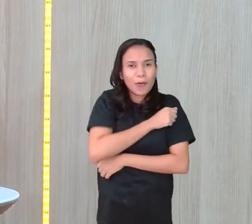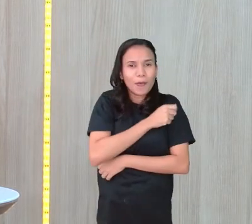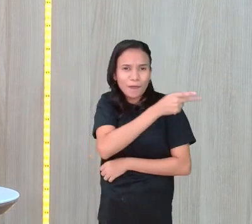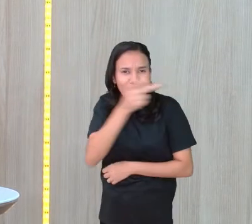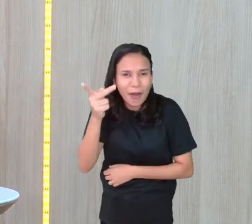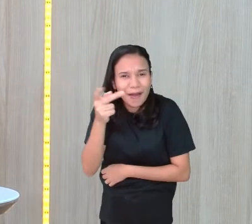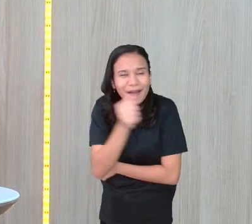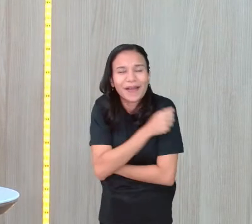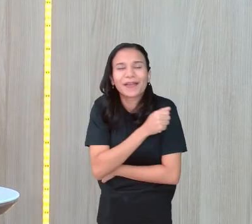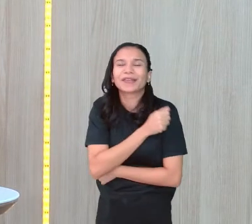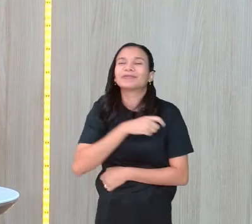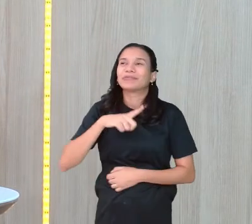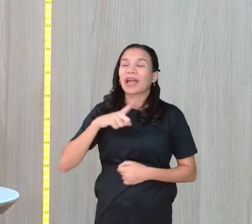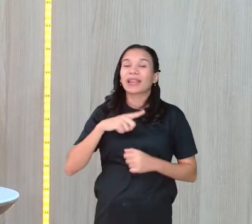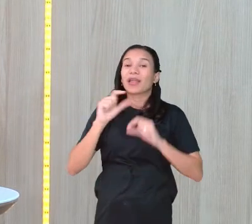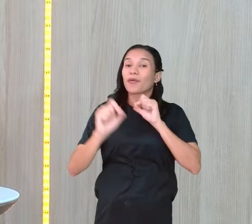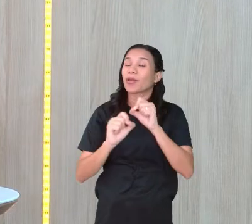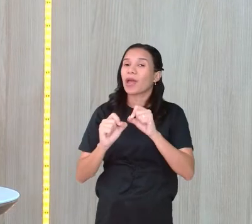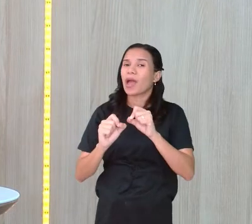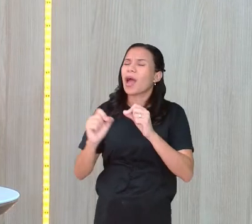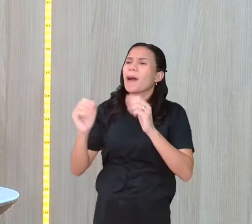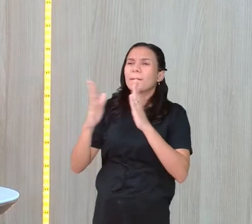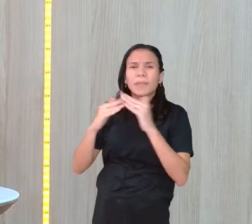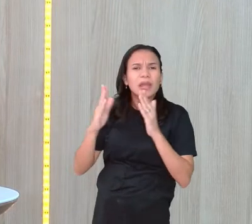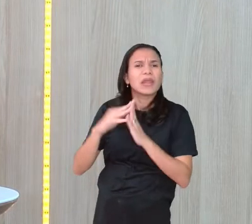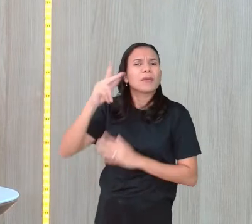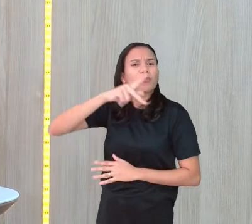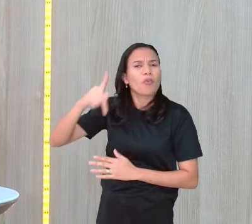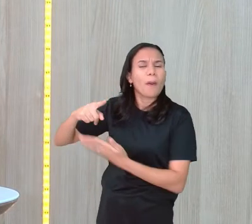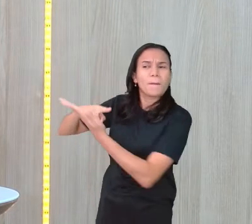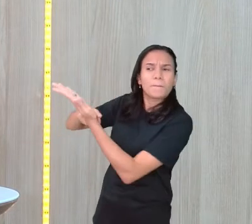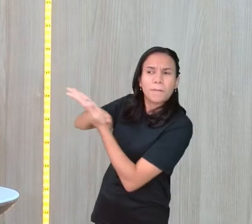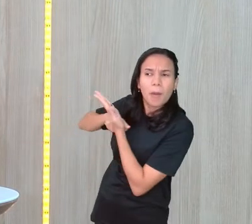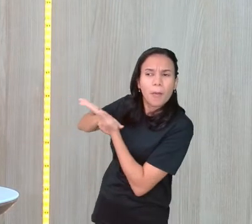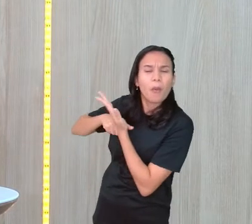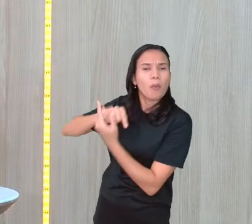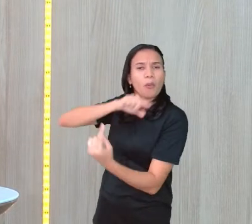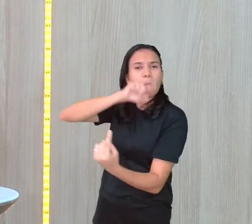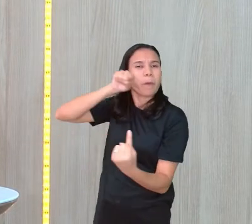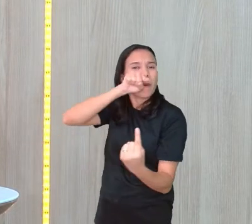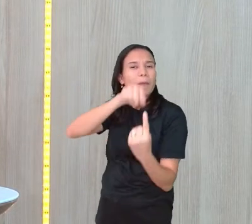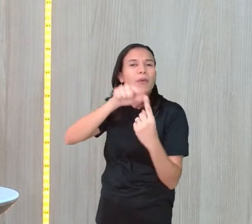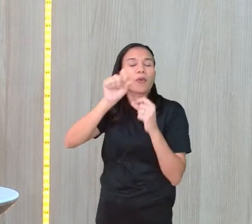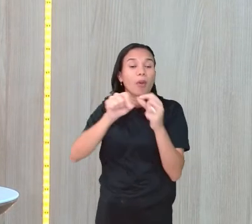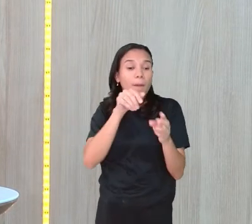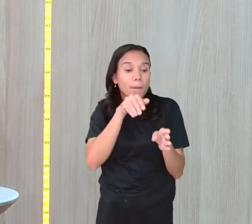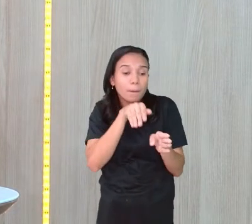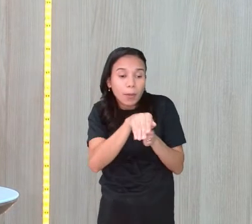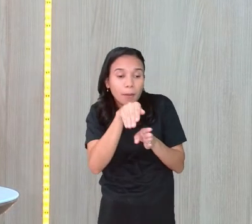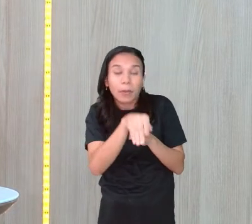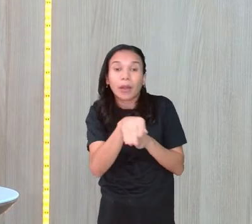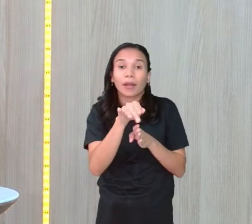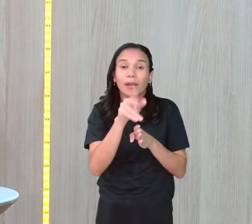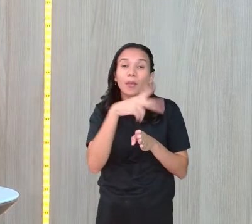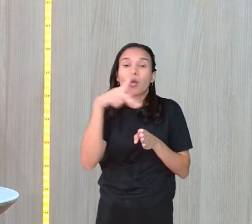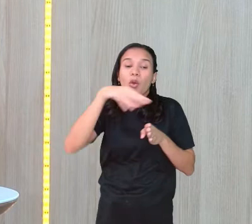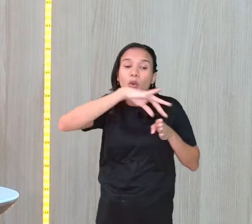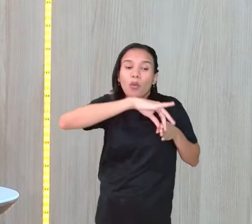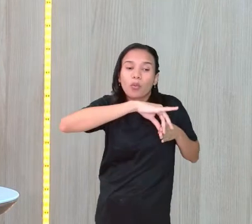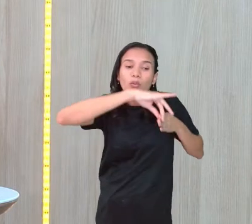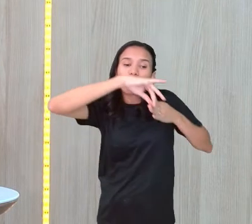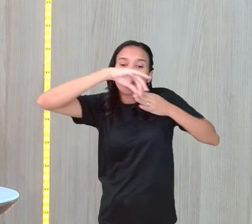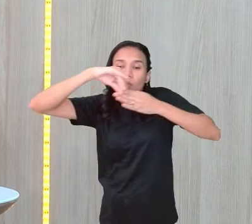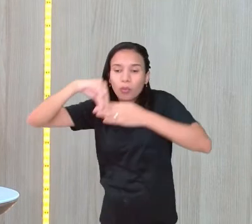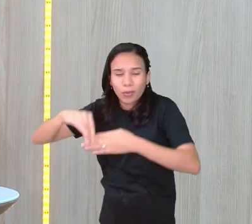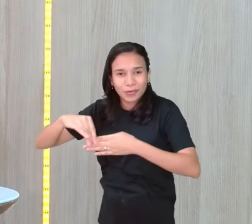alunos, pedir essa ajuda, porque o objetivo do professor é orientar, né? É a questão aí de